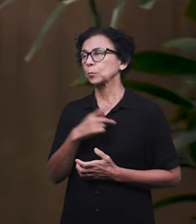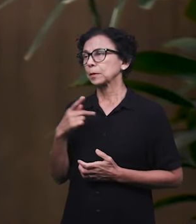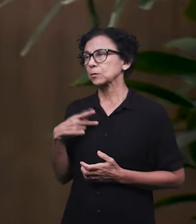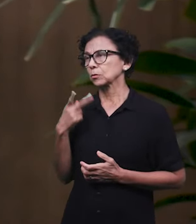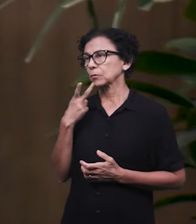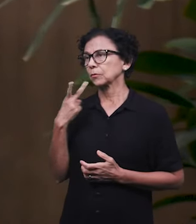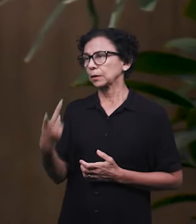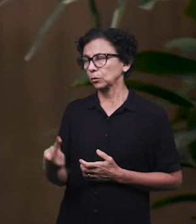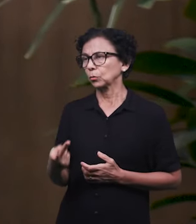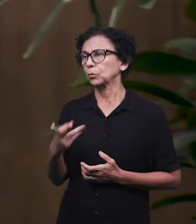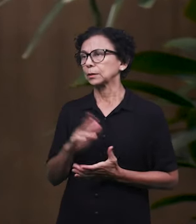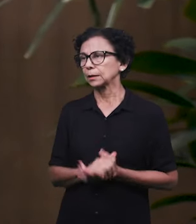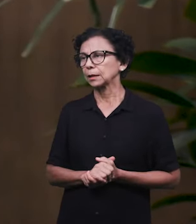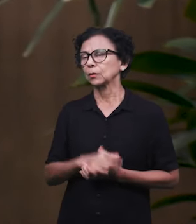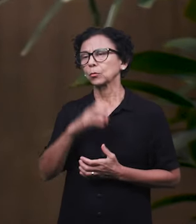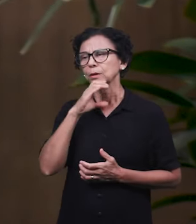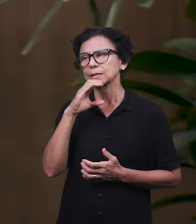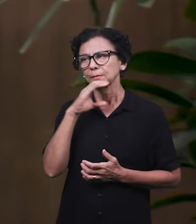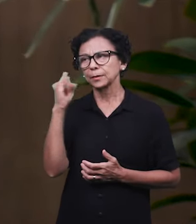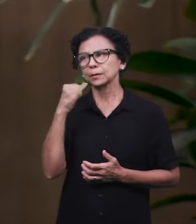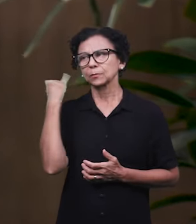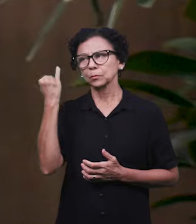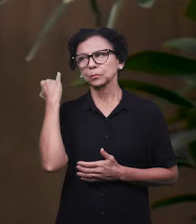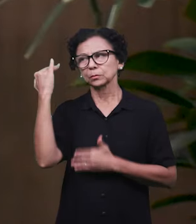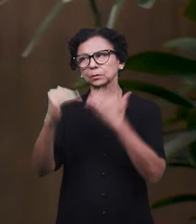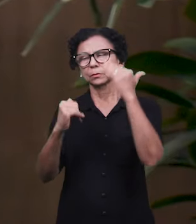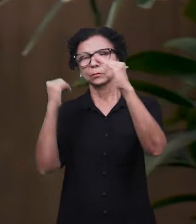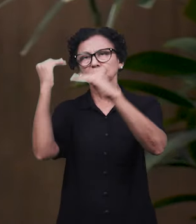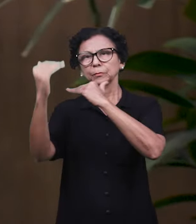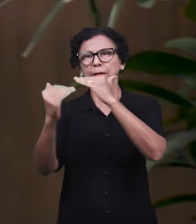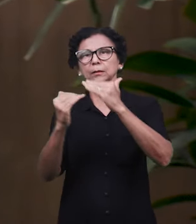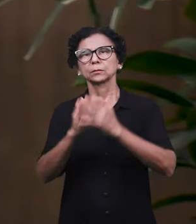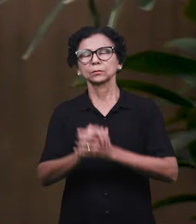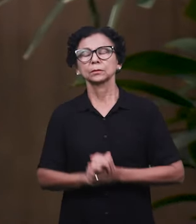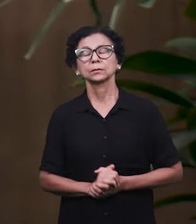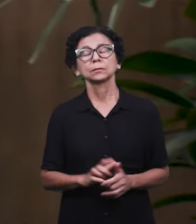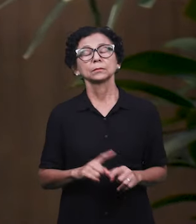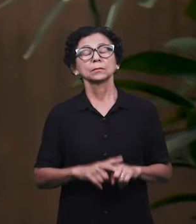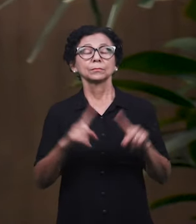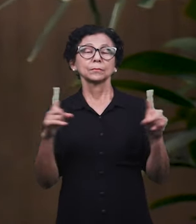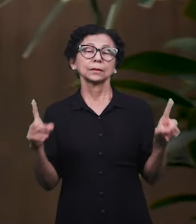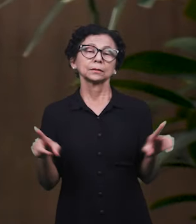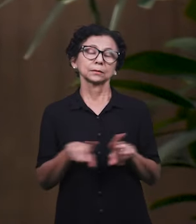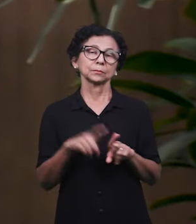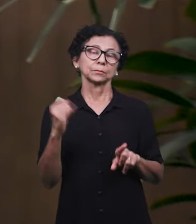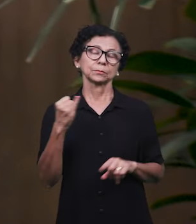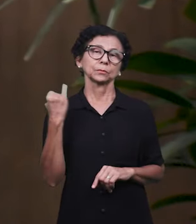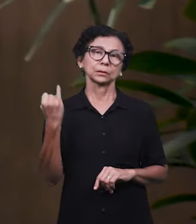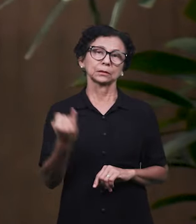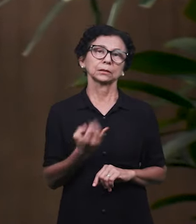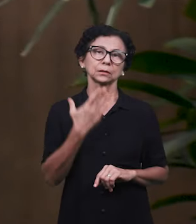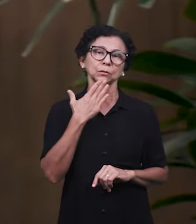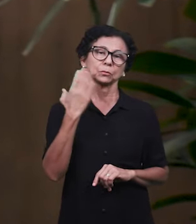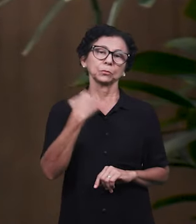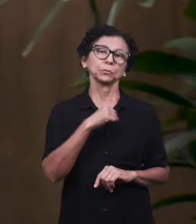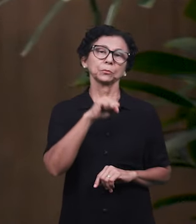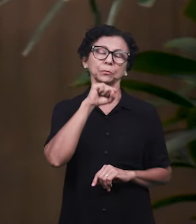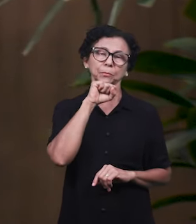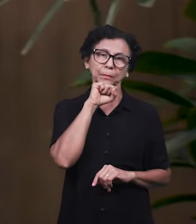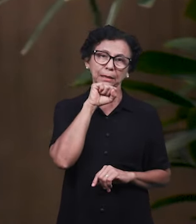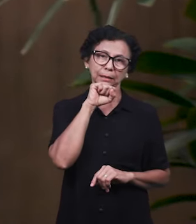desenvolvimento. Mas, ao mesmo tempo, é importante o pai mostrar, né, para o filho, valorizar aquele